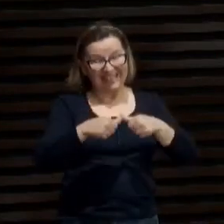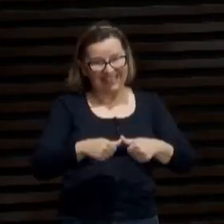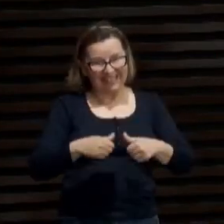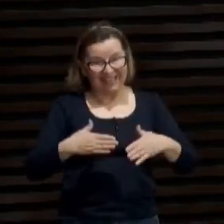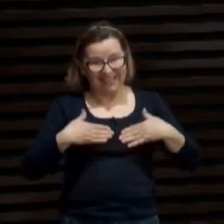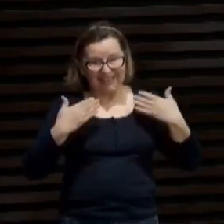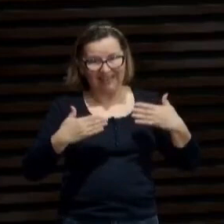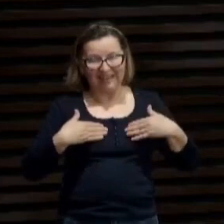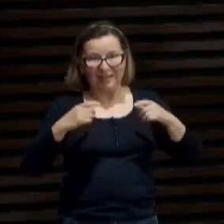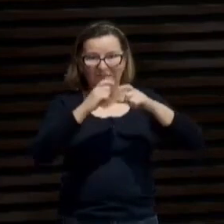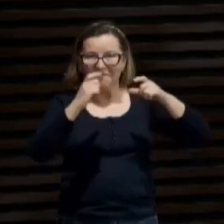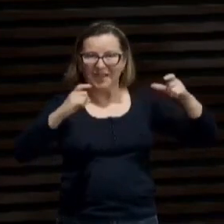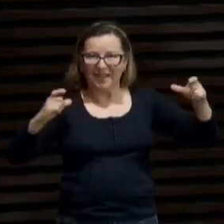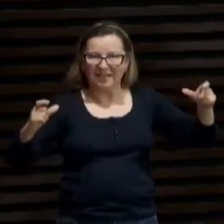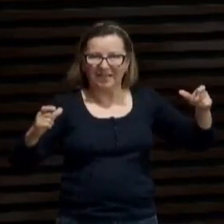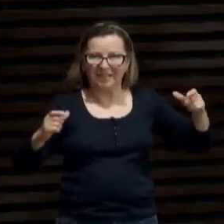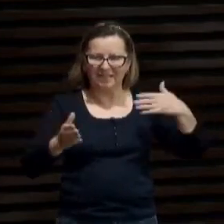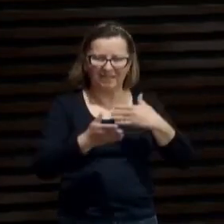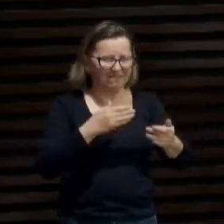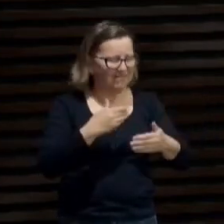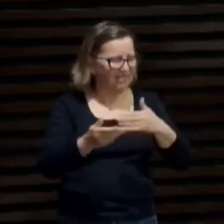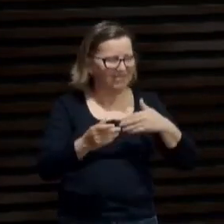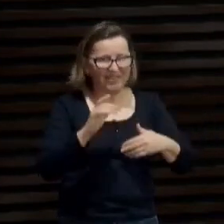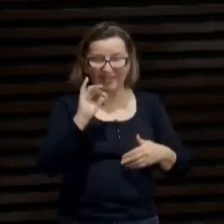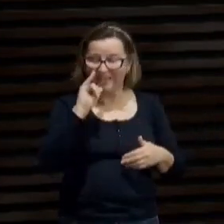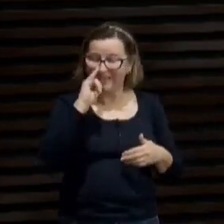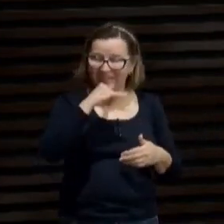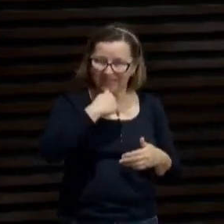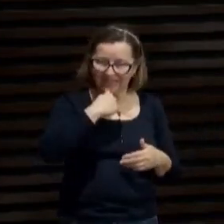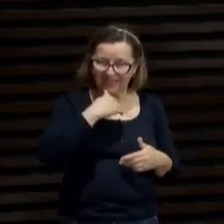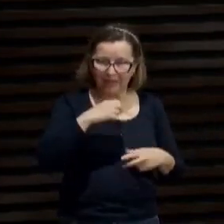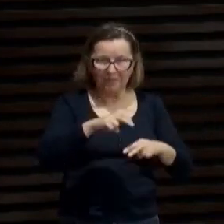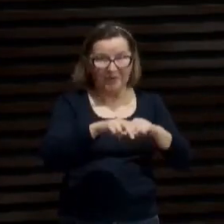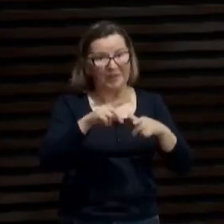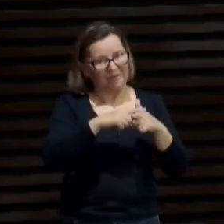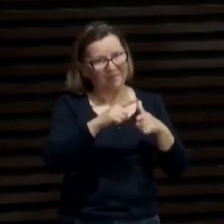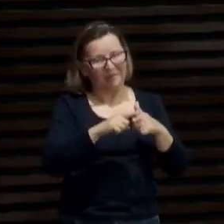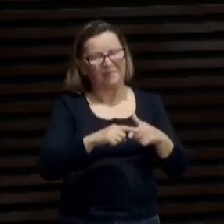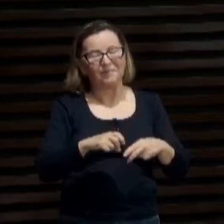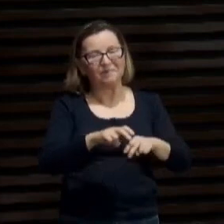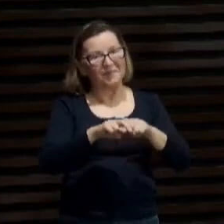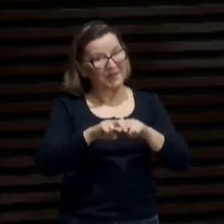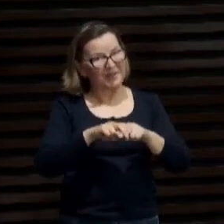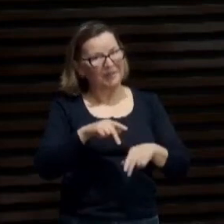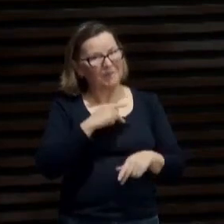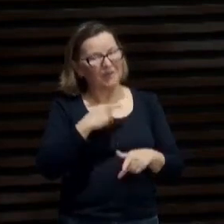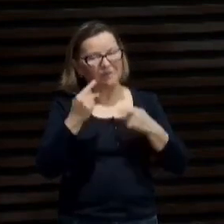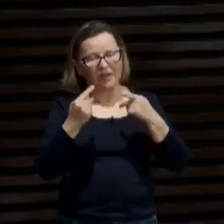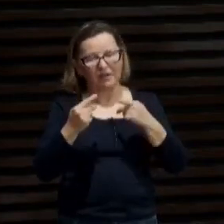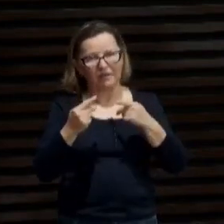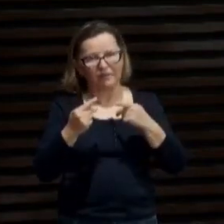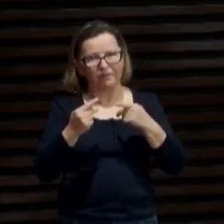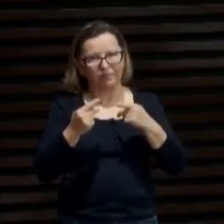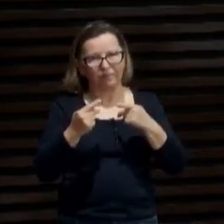sobrepujar qualquer tristeza advinda das adversidades. É por isso que Paulo diz assim: